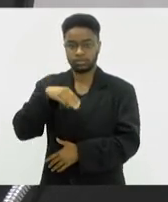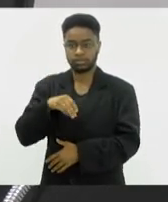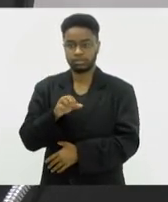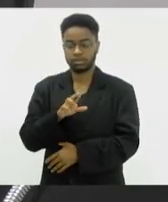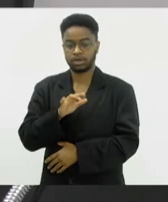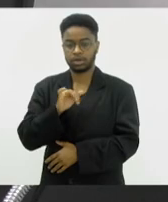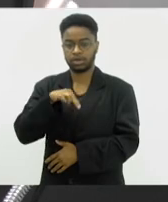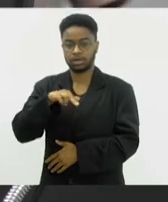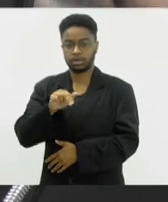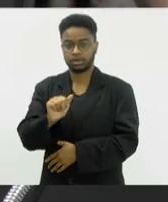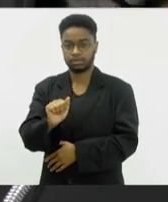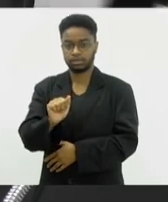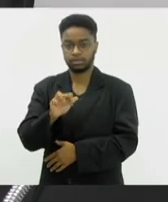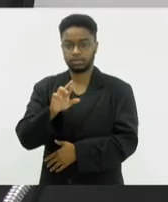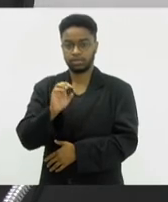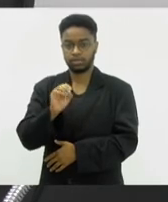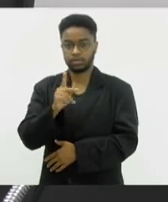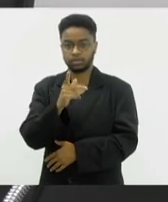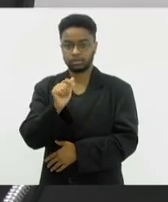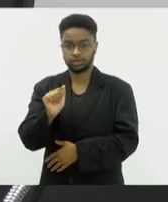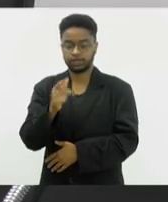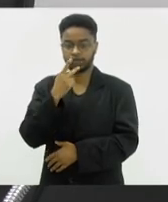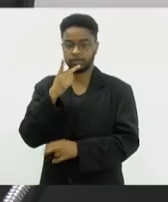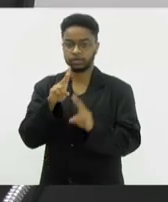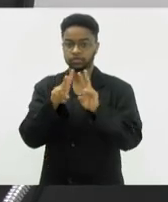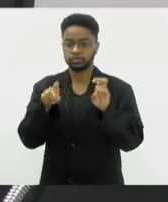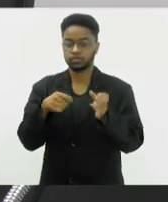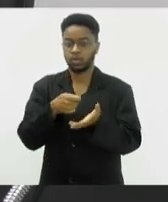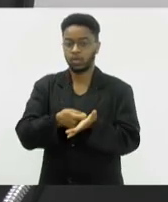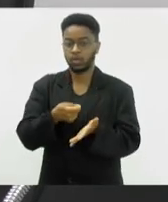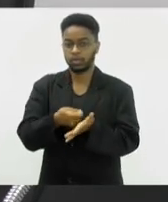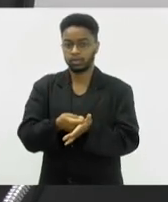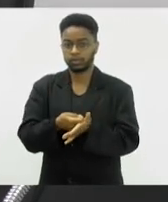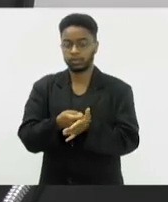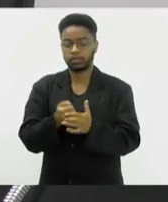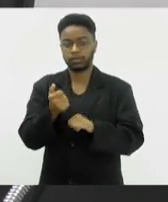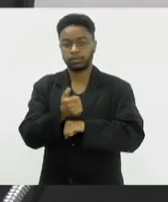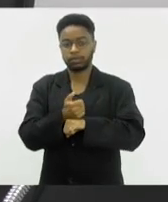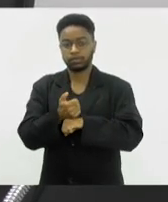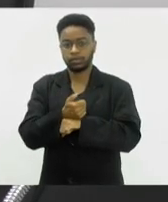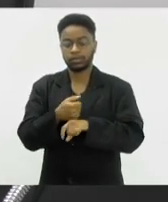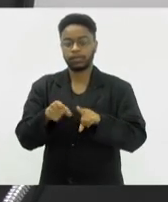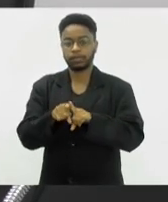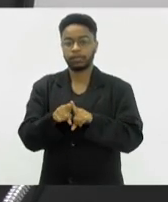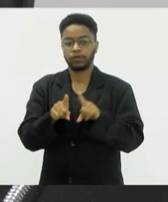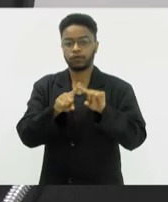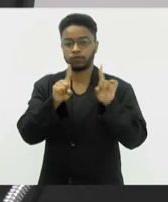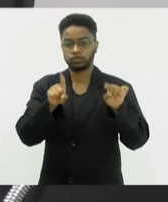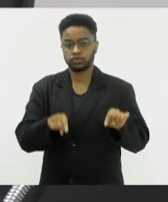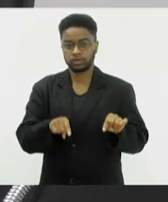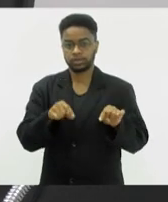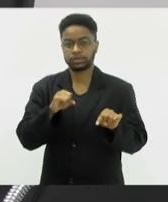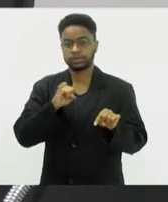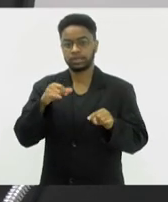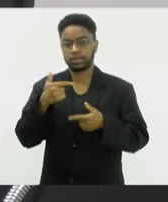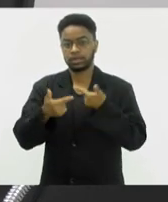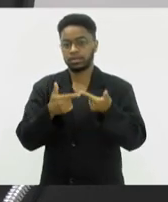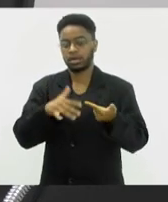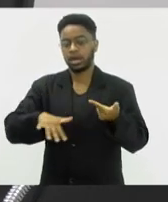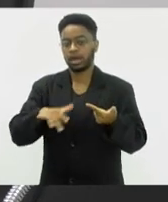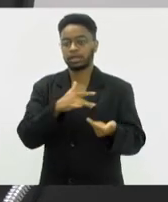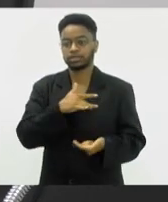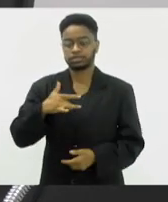Marina Rocha, que dispõe sobre a obrigatoriedade dos profissionais e funcionários que trabalham na área da